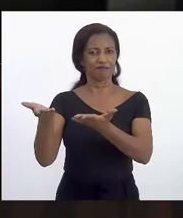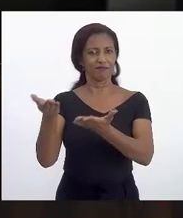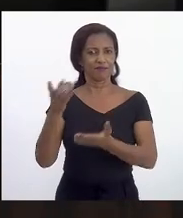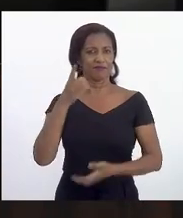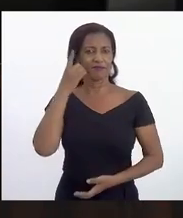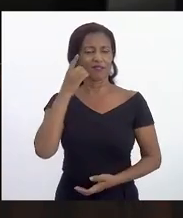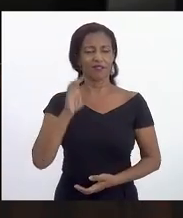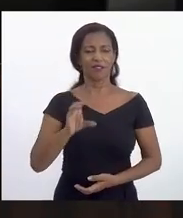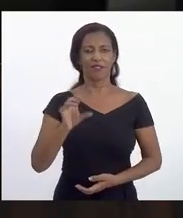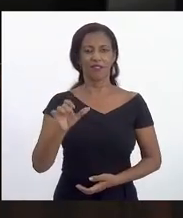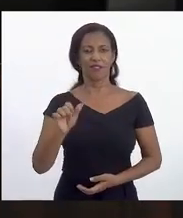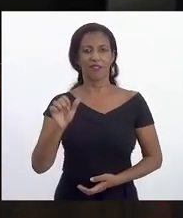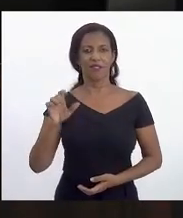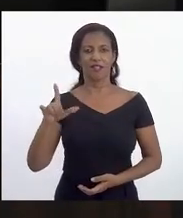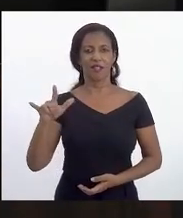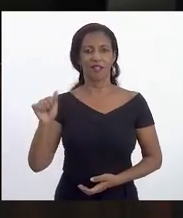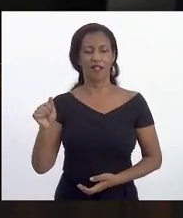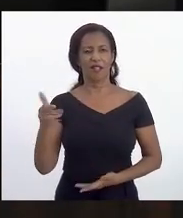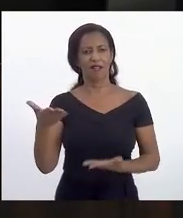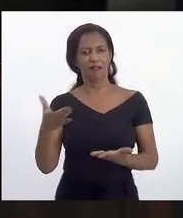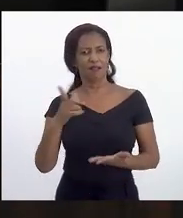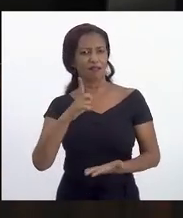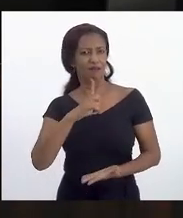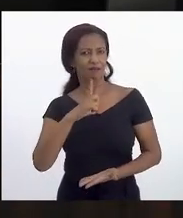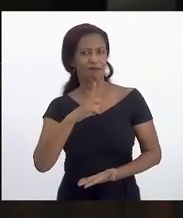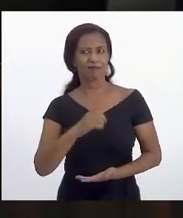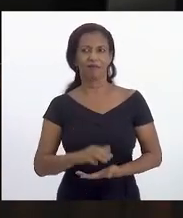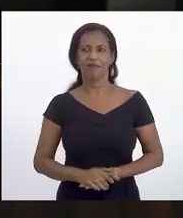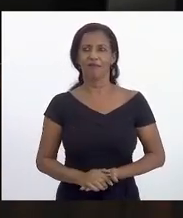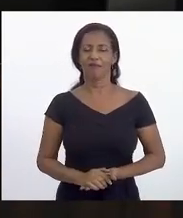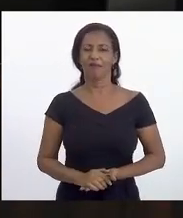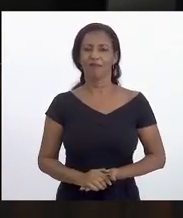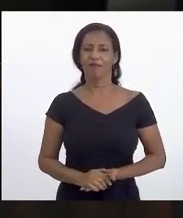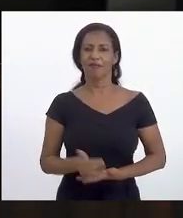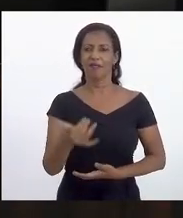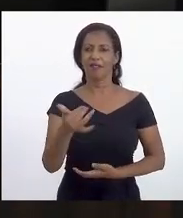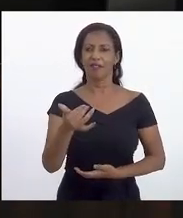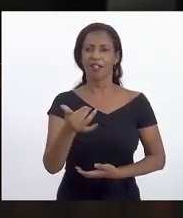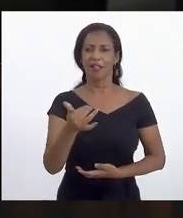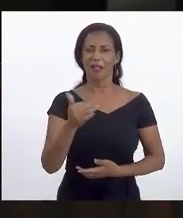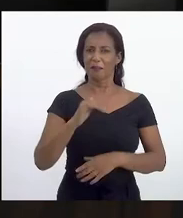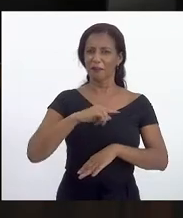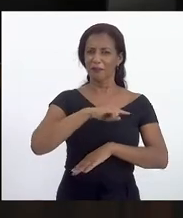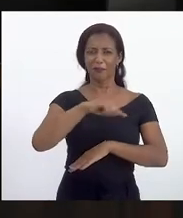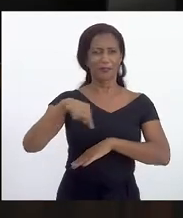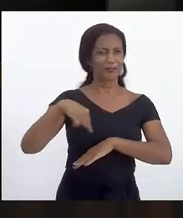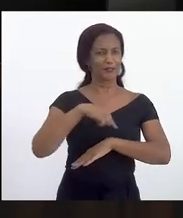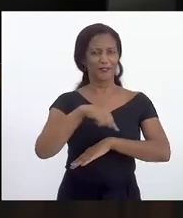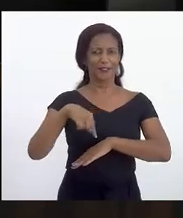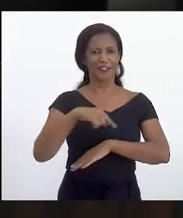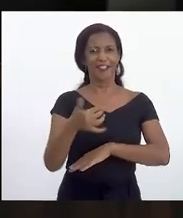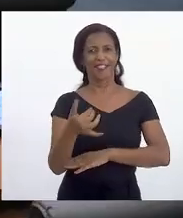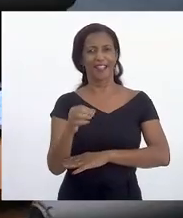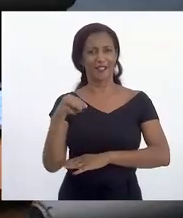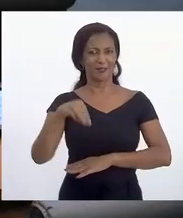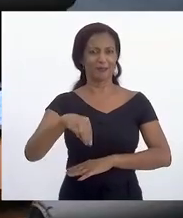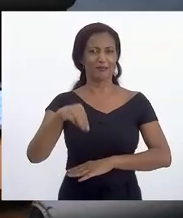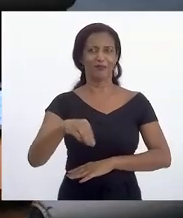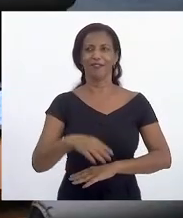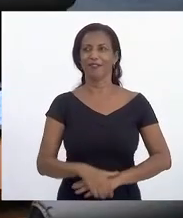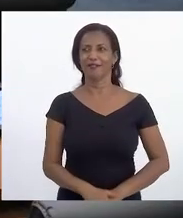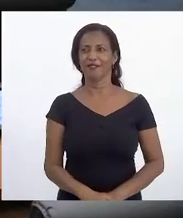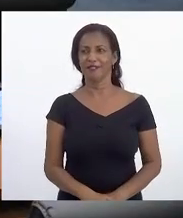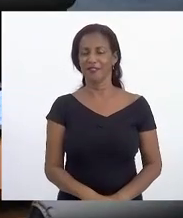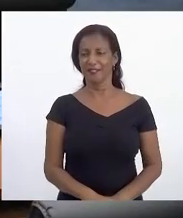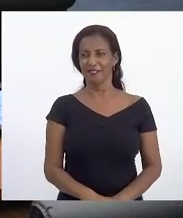Célia Jordão vossa excelência dispõe de longevos 10 minutos